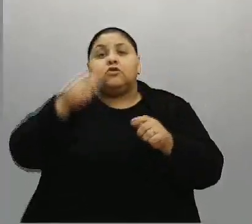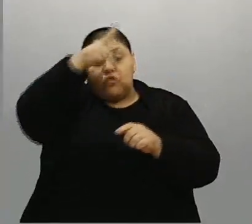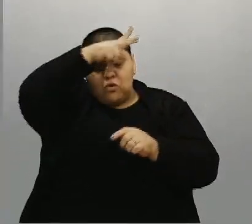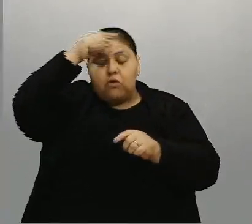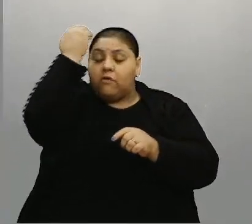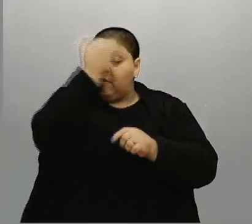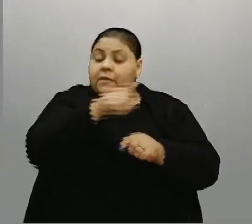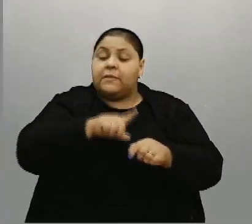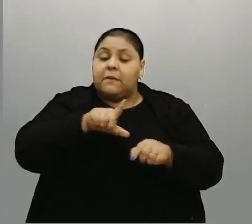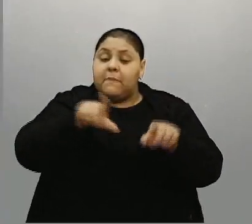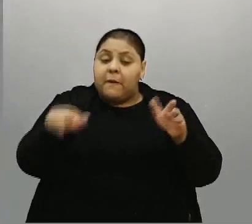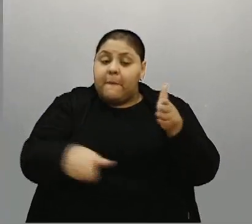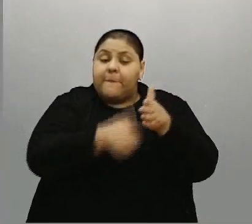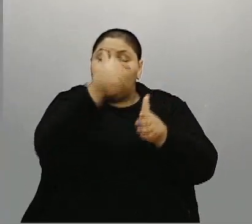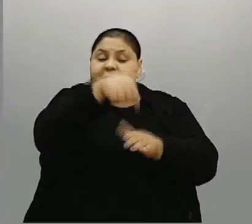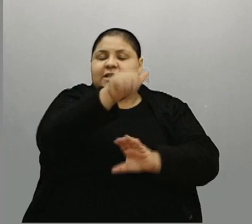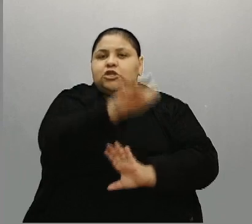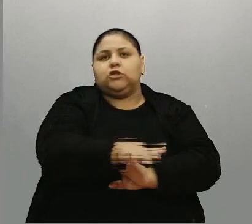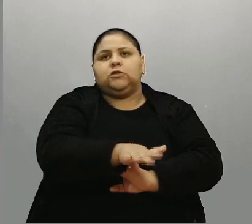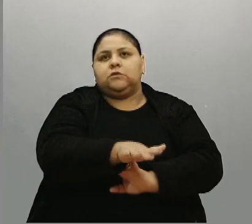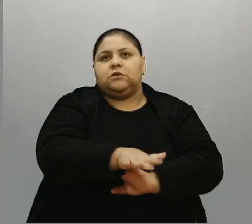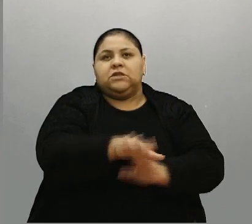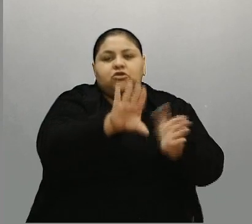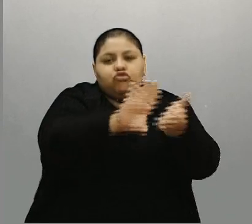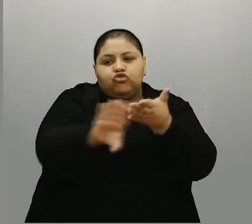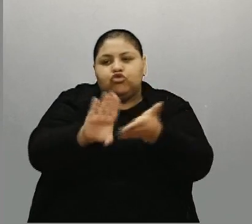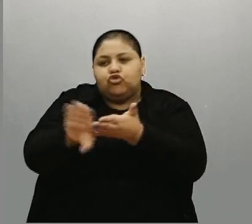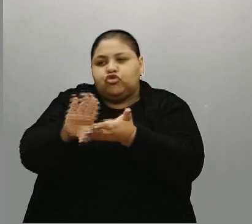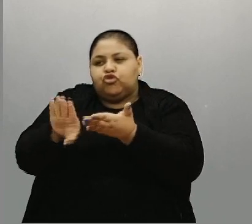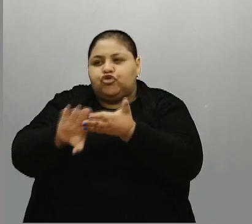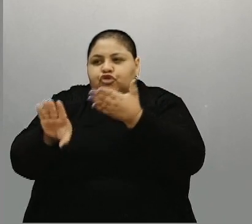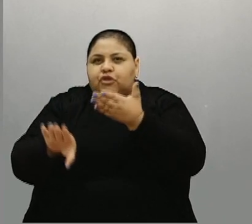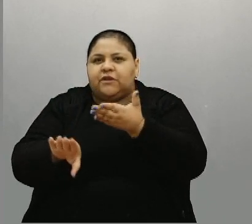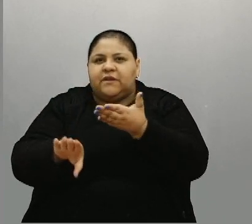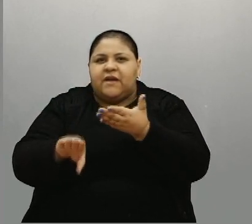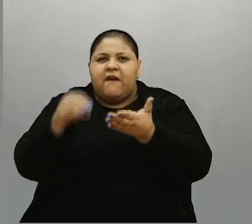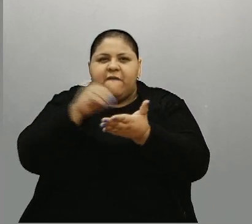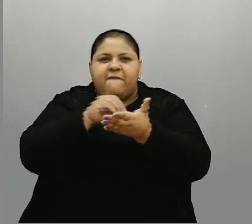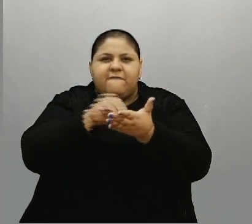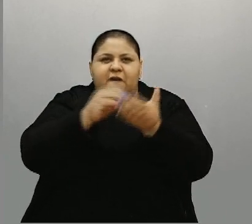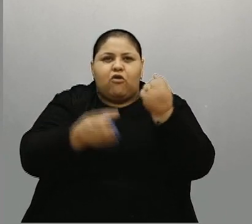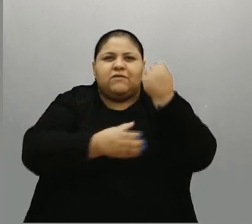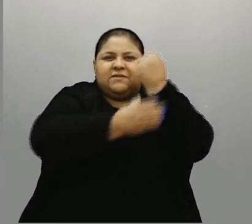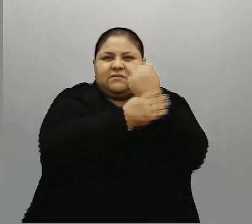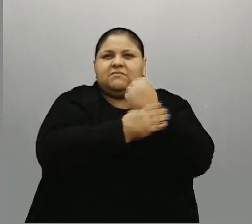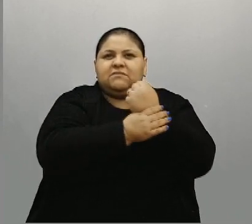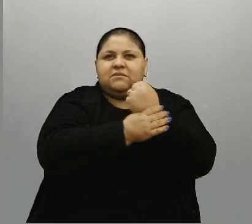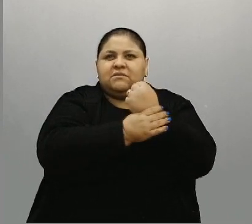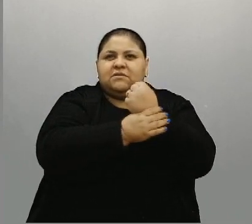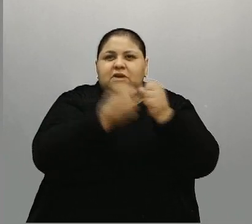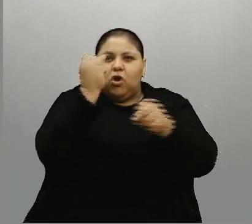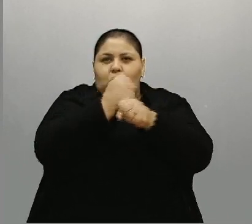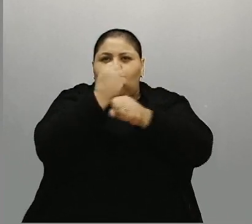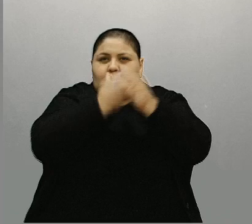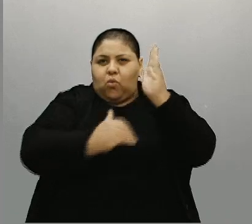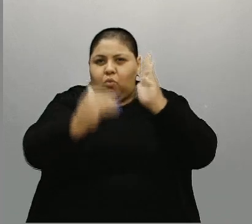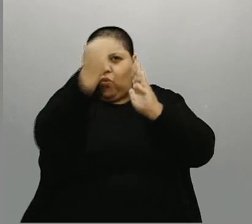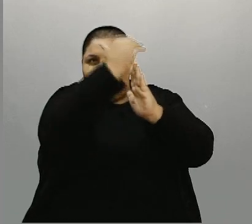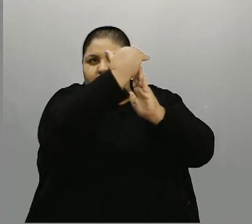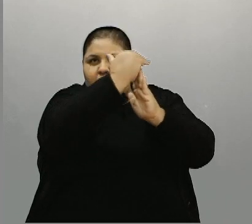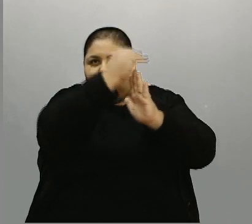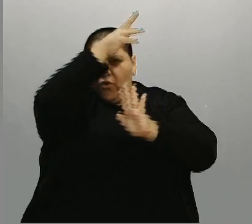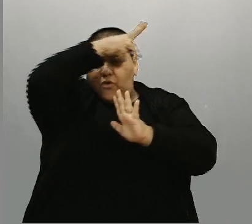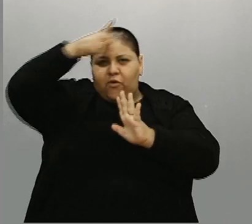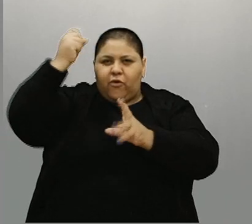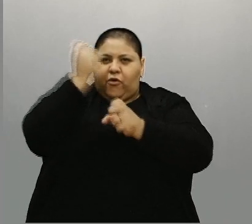dar melhorias para esse local, tirar toda a questão de segurança das casas que estão construídas logo acima, que a Secretaria de Obras,